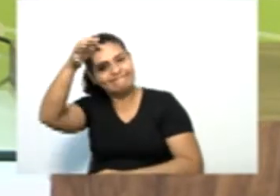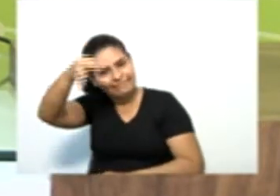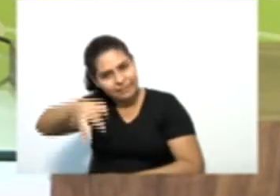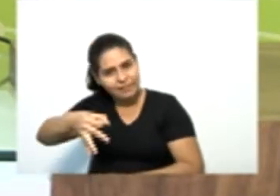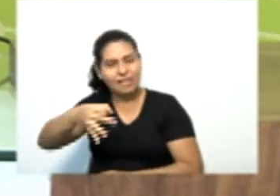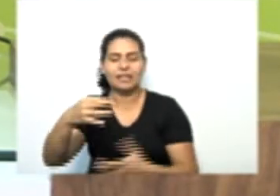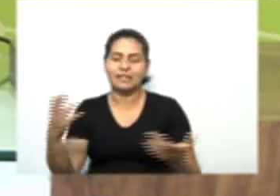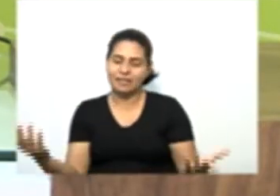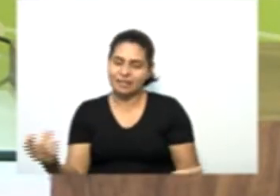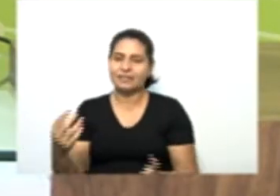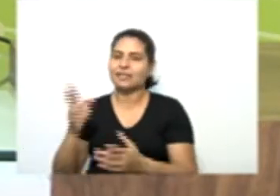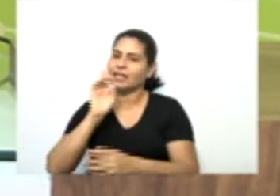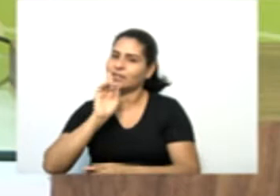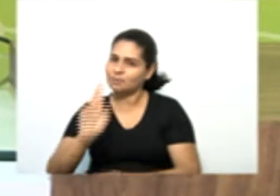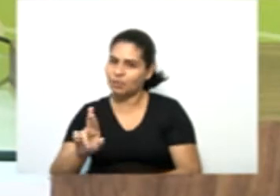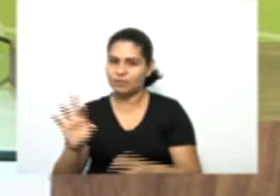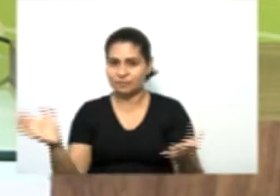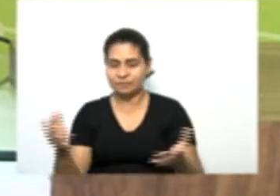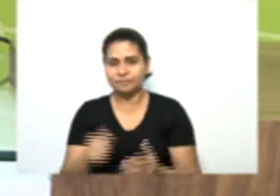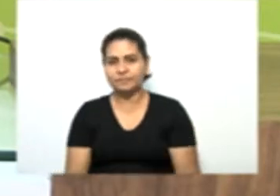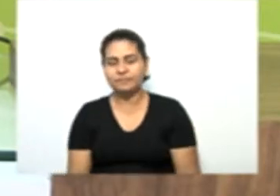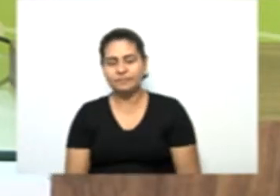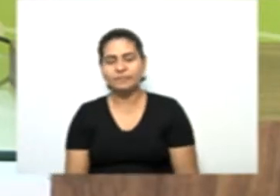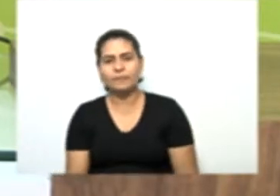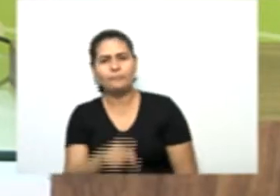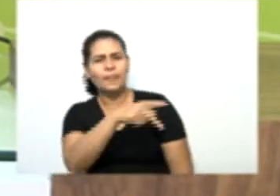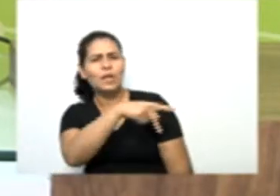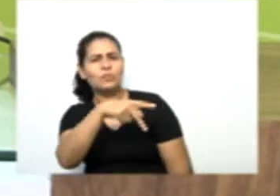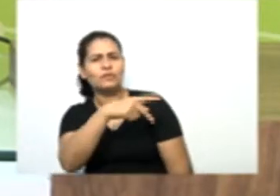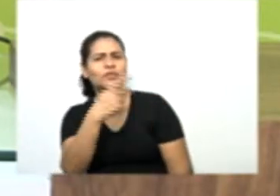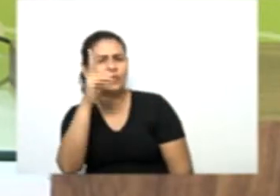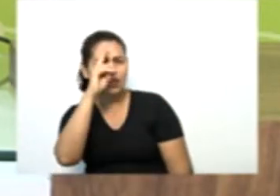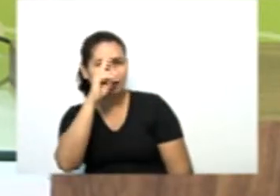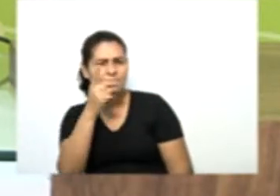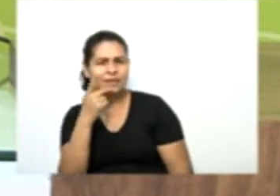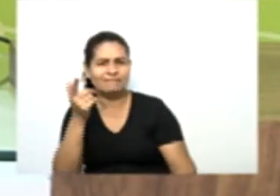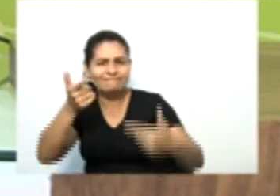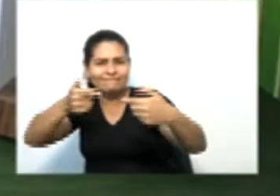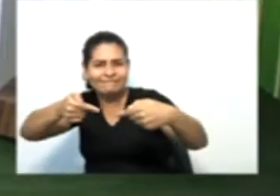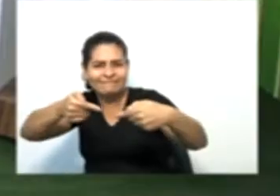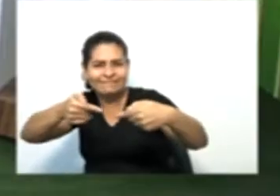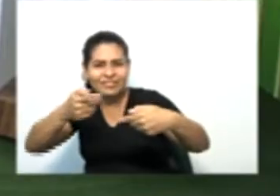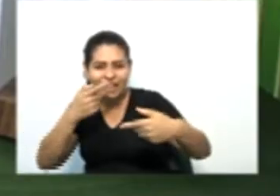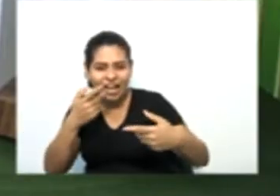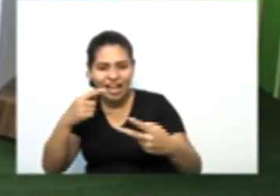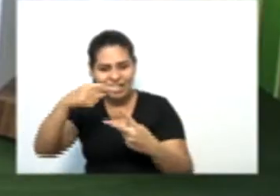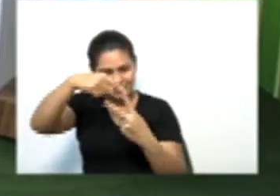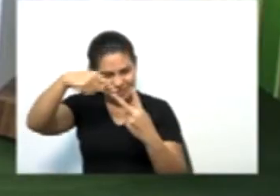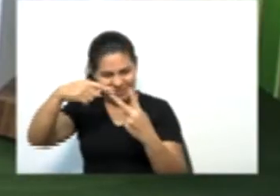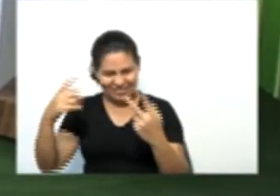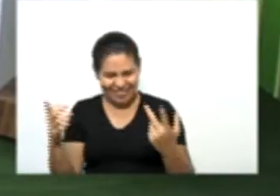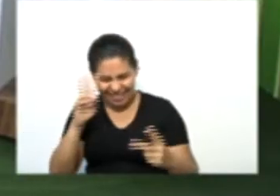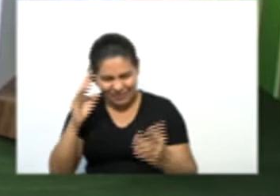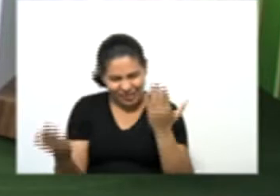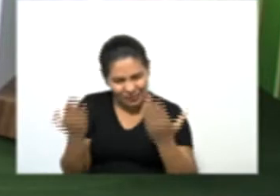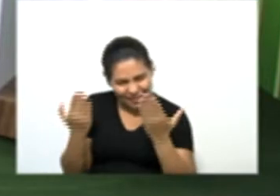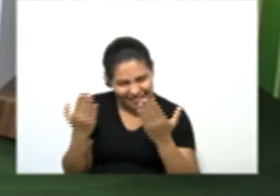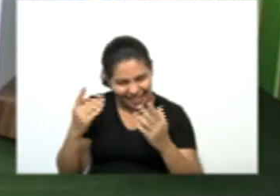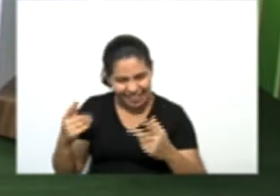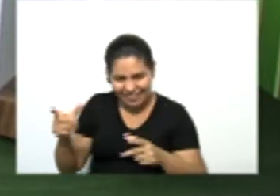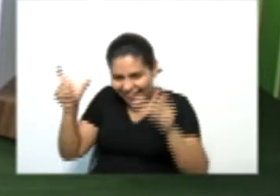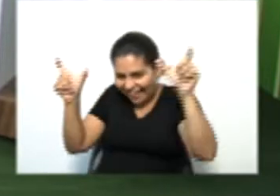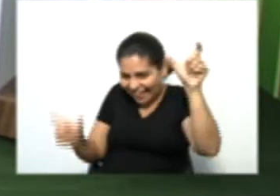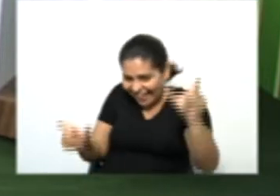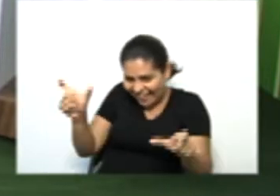Exatamente essa circunstância. Professor, referente àquele desafio que você colocou antes. Eita, falaram? Alguém fez um comentário Já aqui.